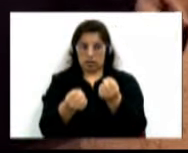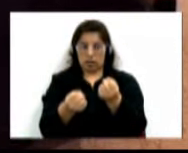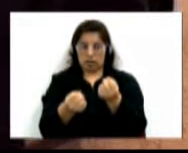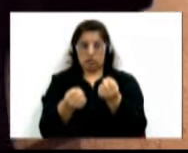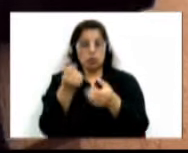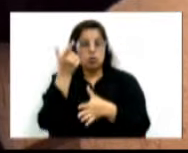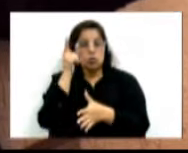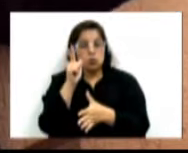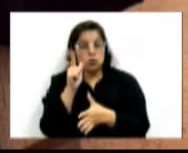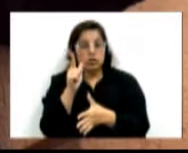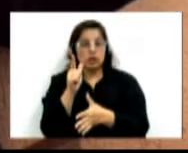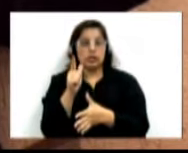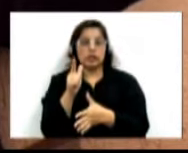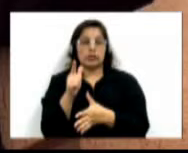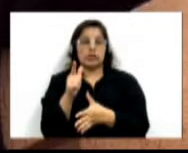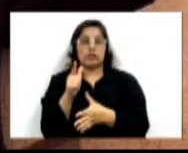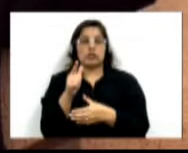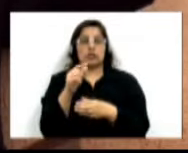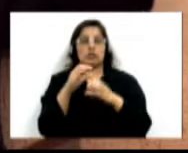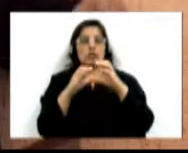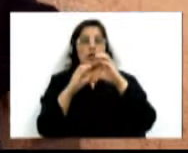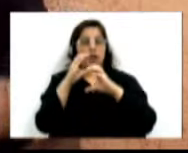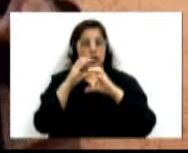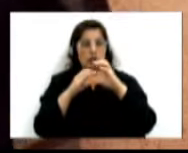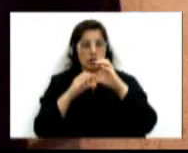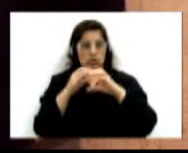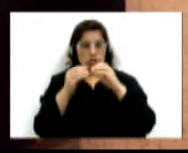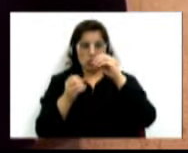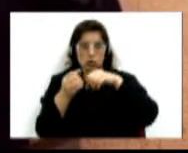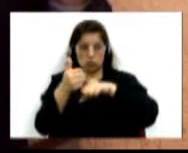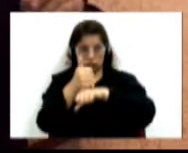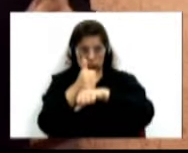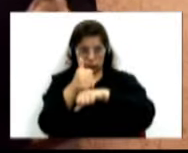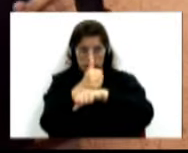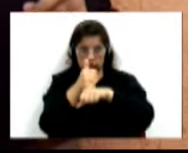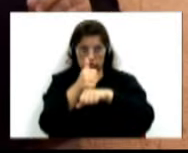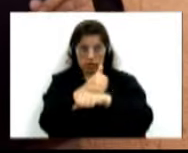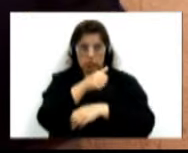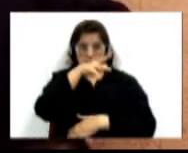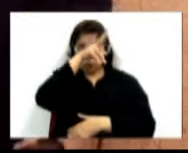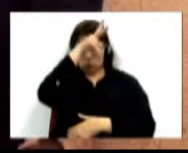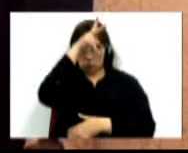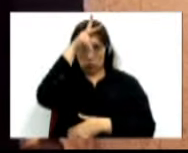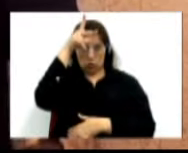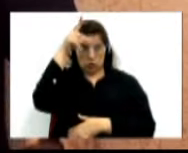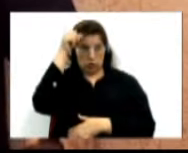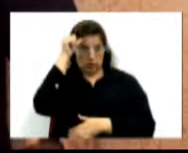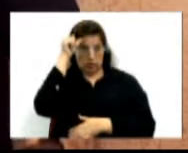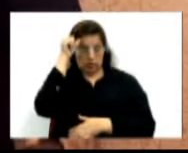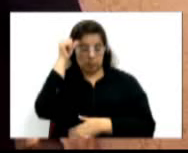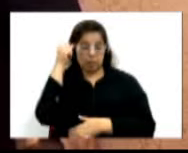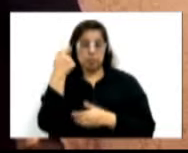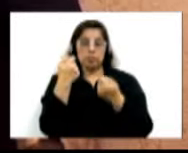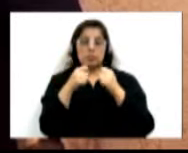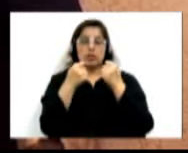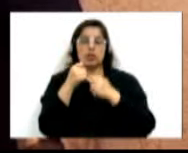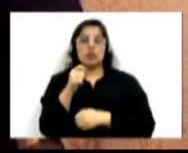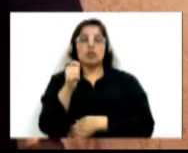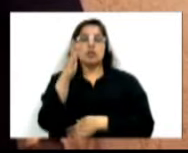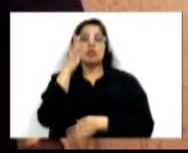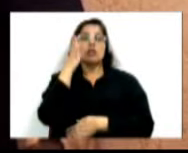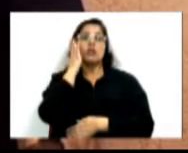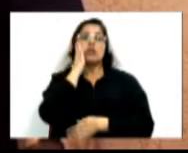casa precisa estar atenta a isso, para assumir um cargo público, o cidadão deve ter notório saber